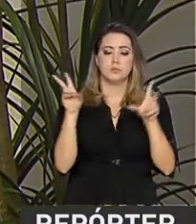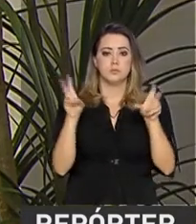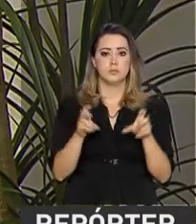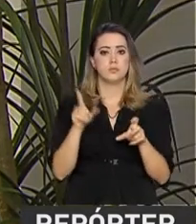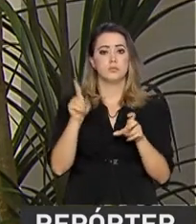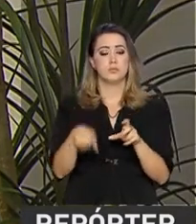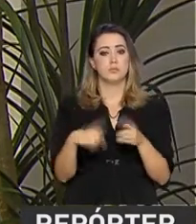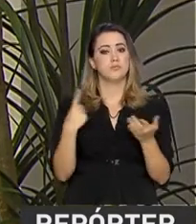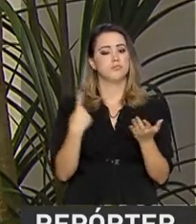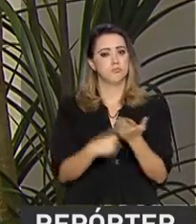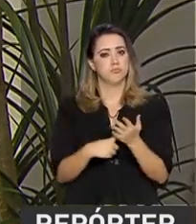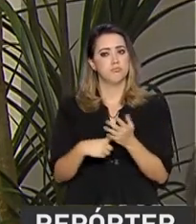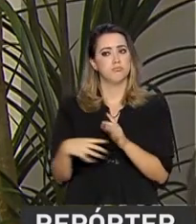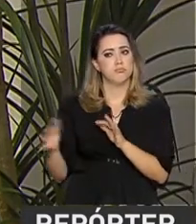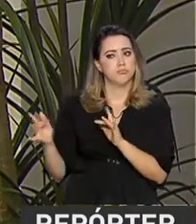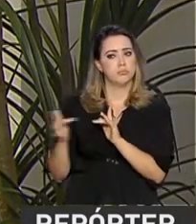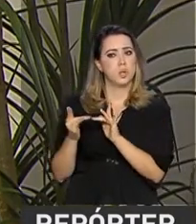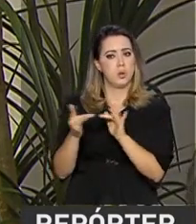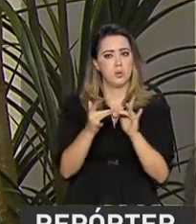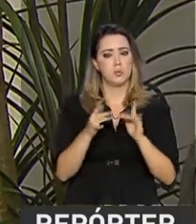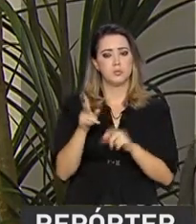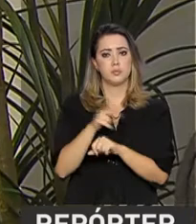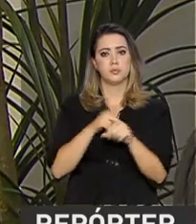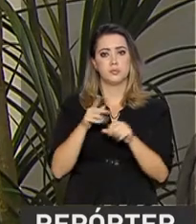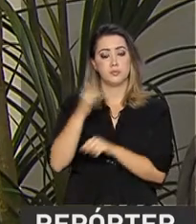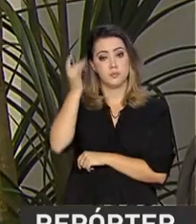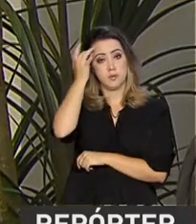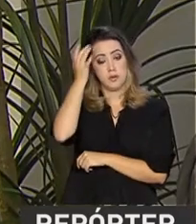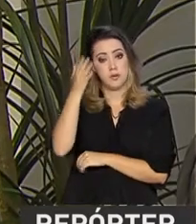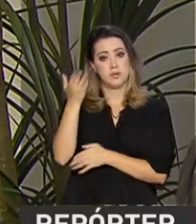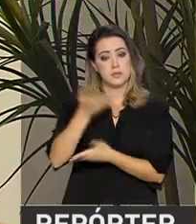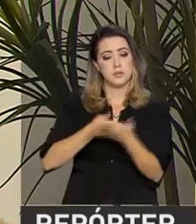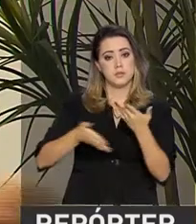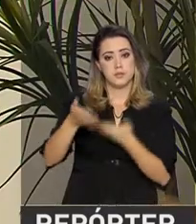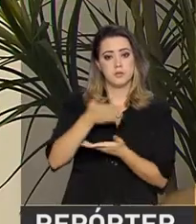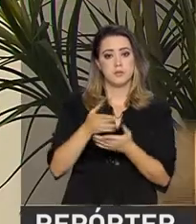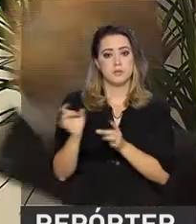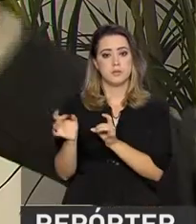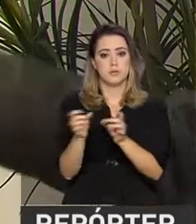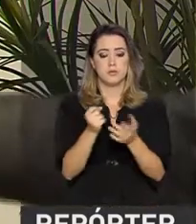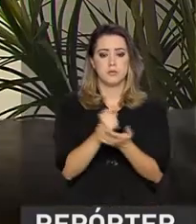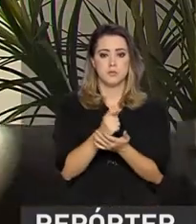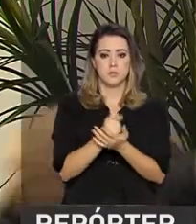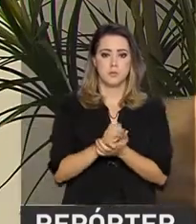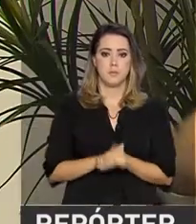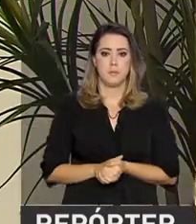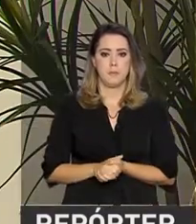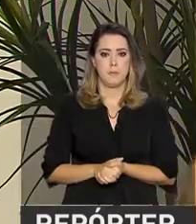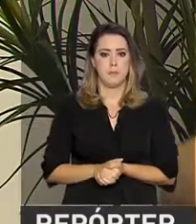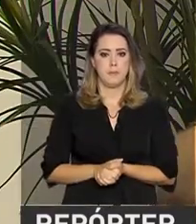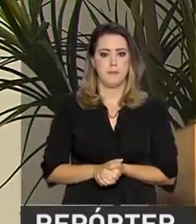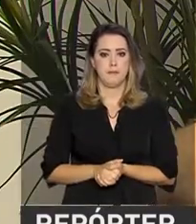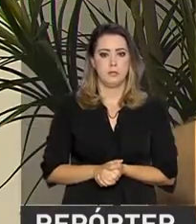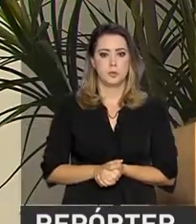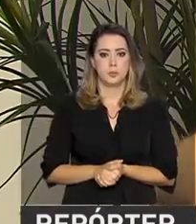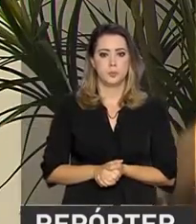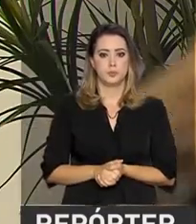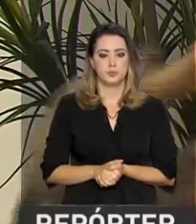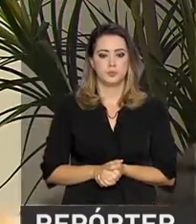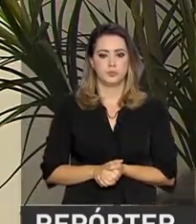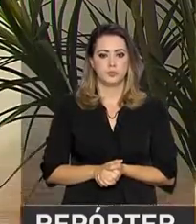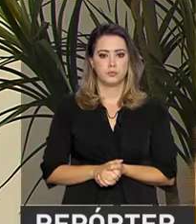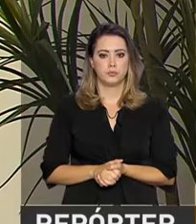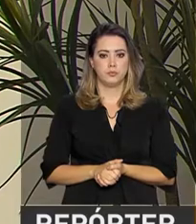que é consenso entre os países, a facilitação do comércio. Então, por exemplo, padronização